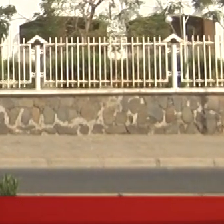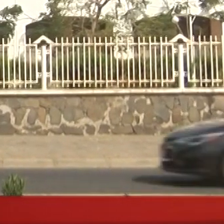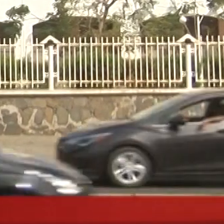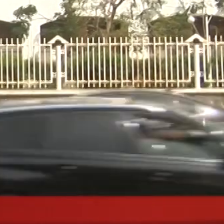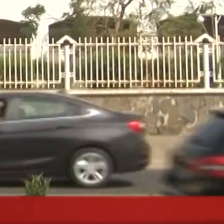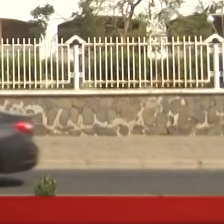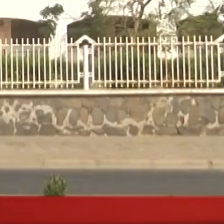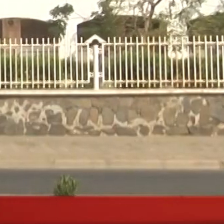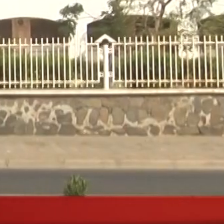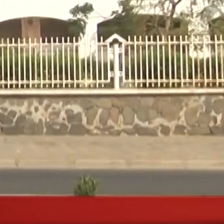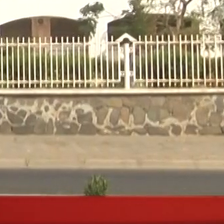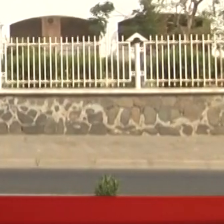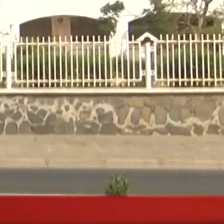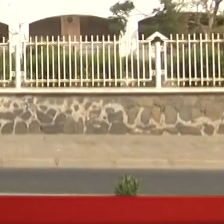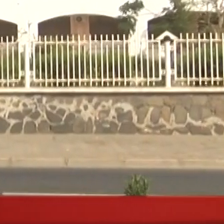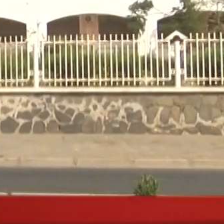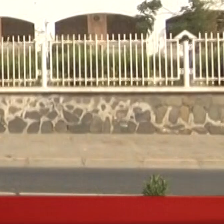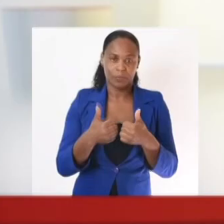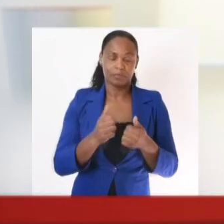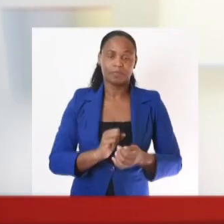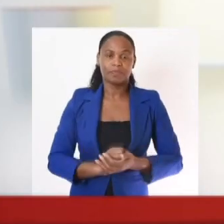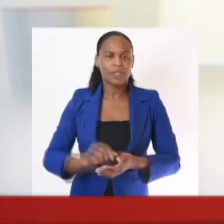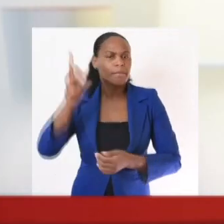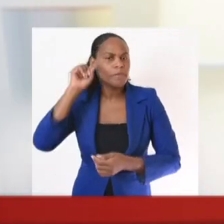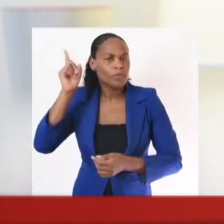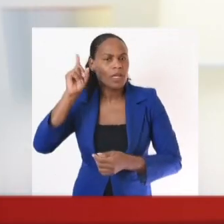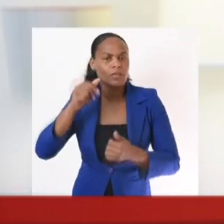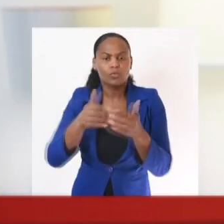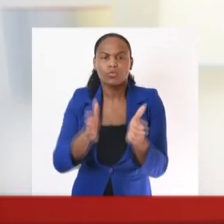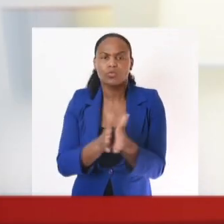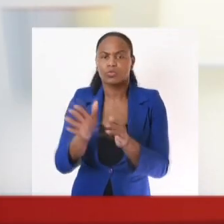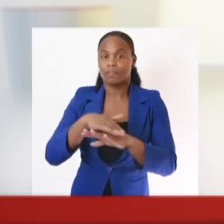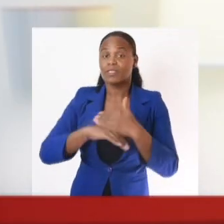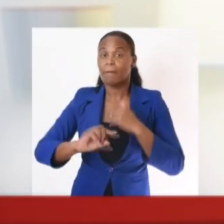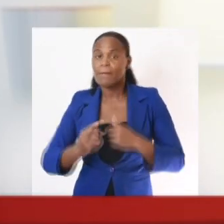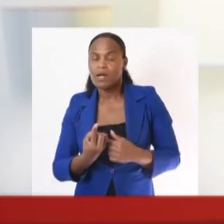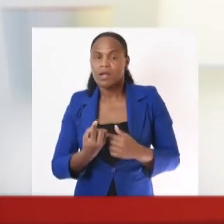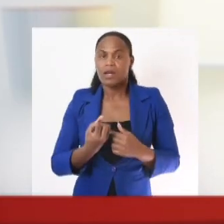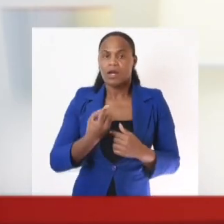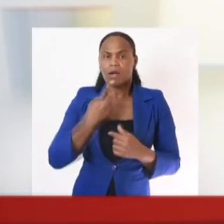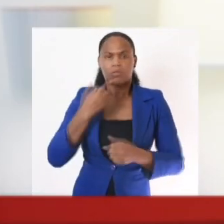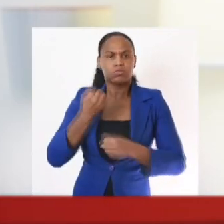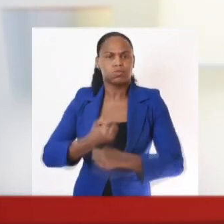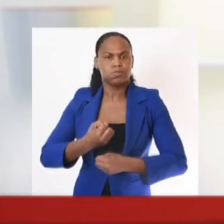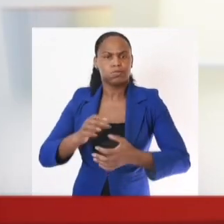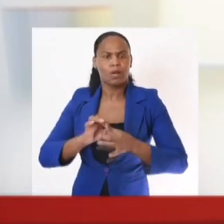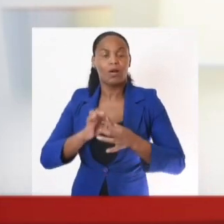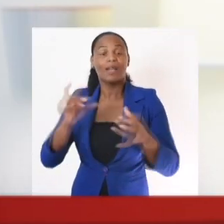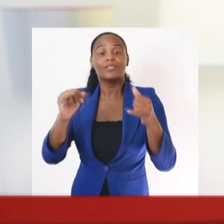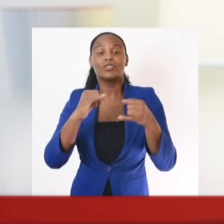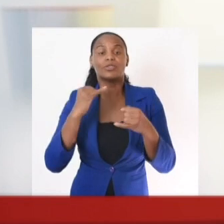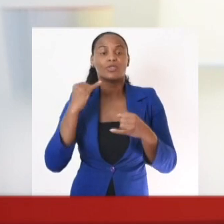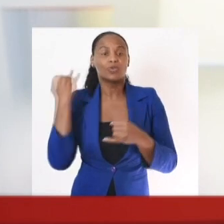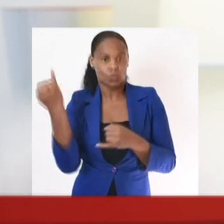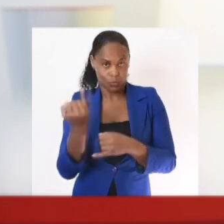com bons exemplos e boas ações é importante fazer tudo para consolidar As